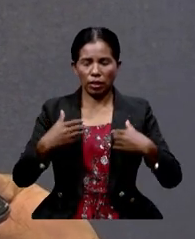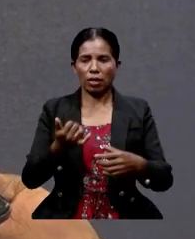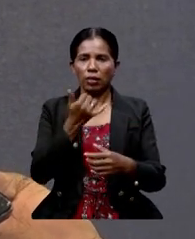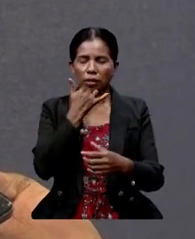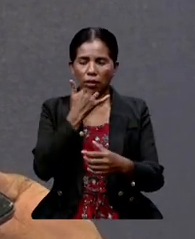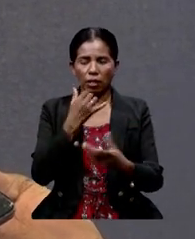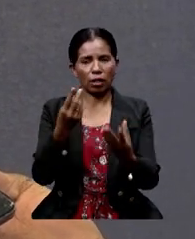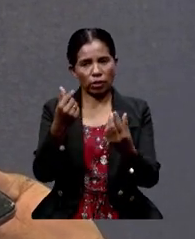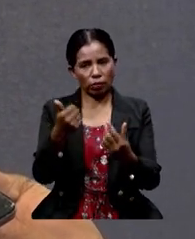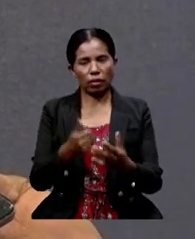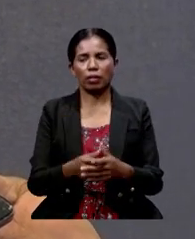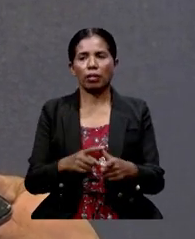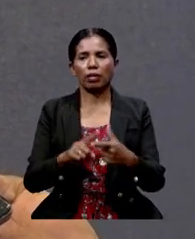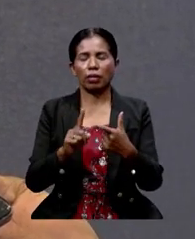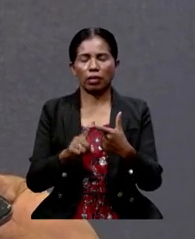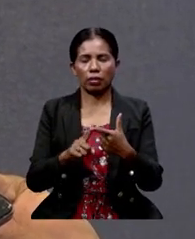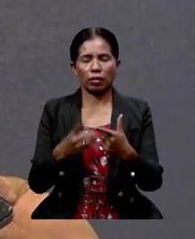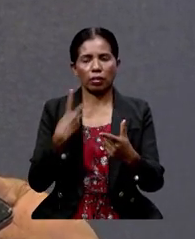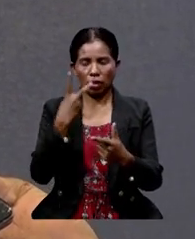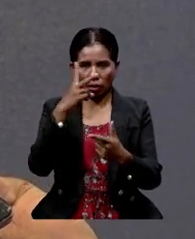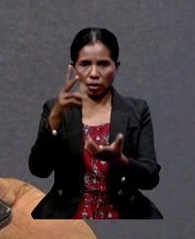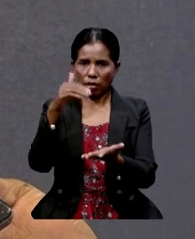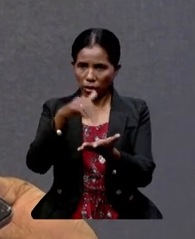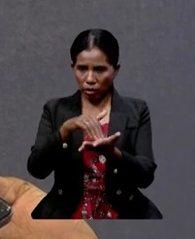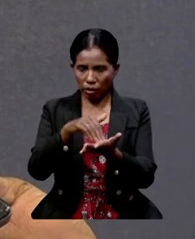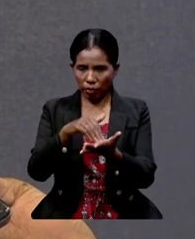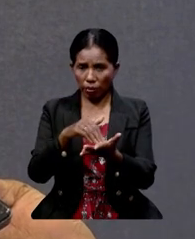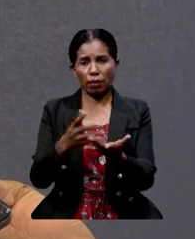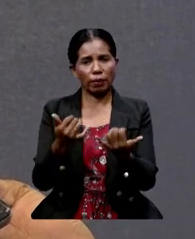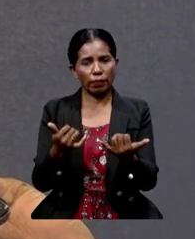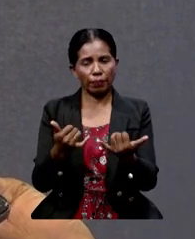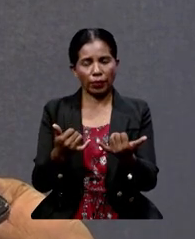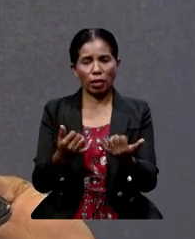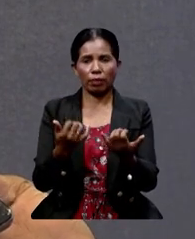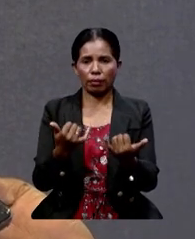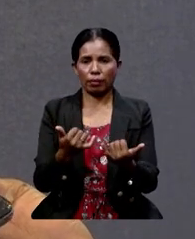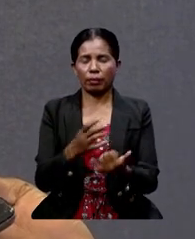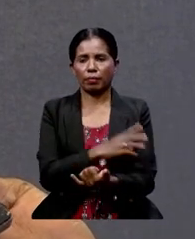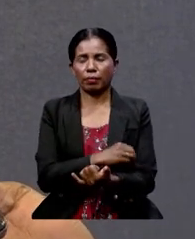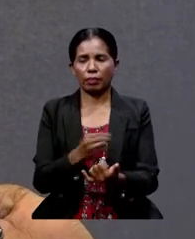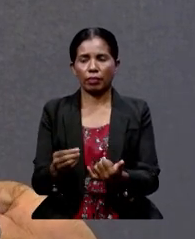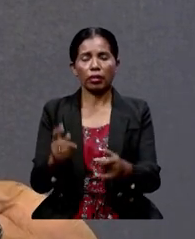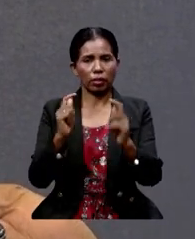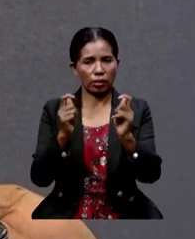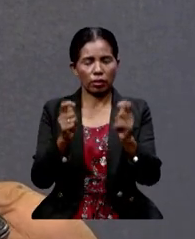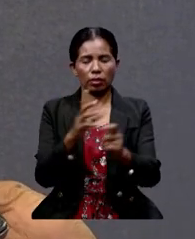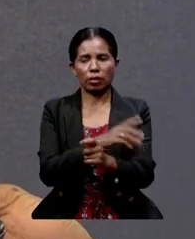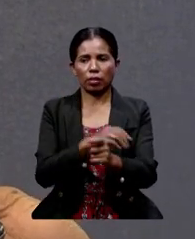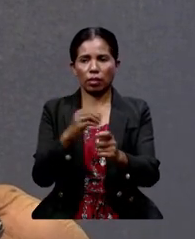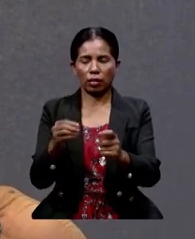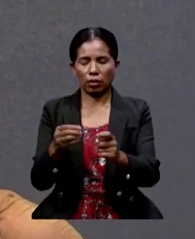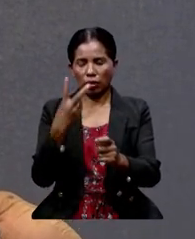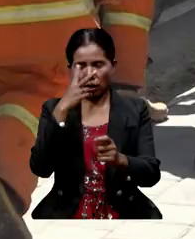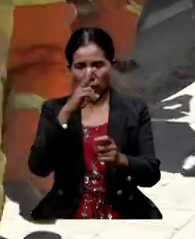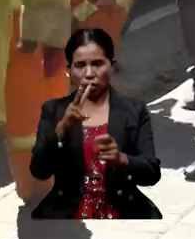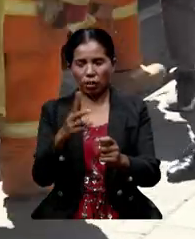mas foi uma simulação. Portanto, com isso tentamos melhorar e